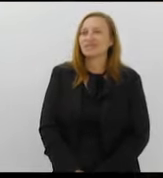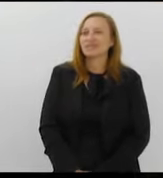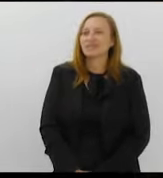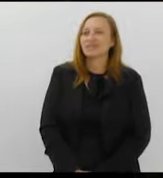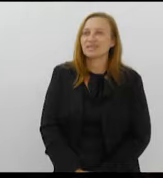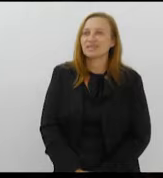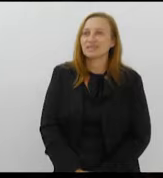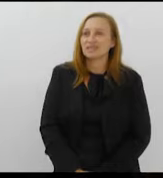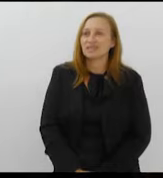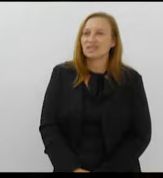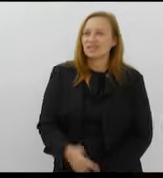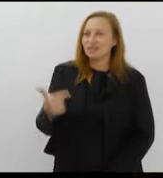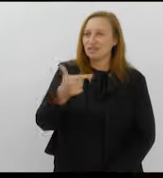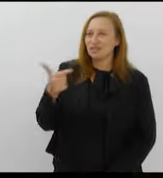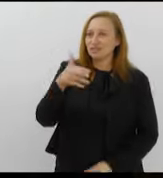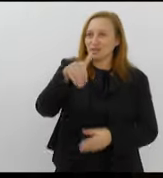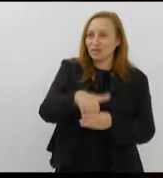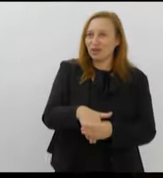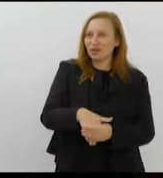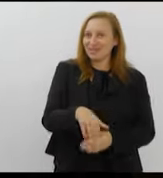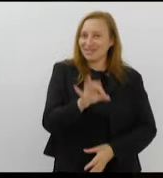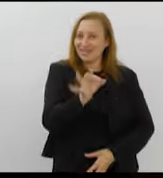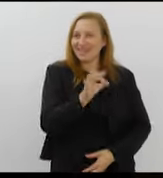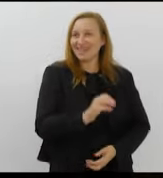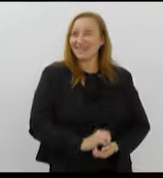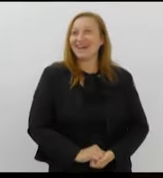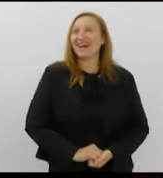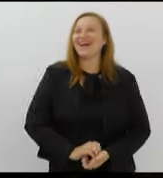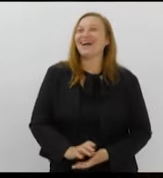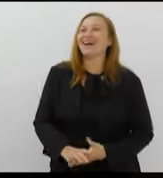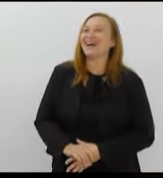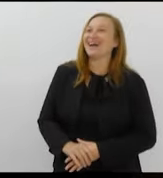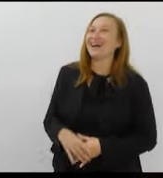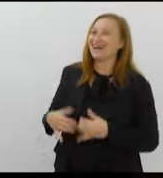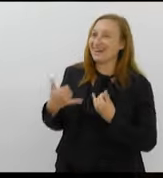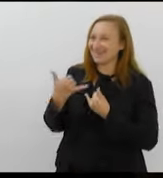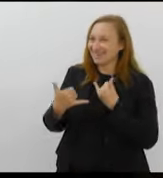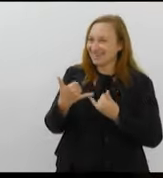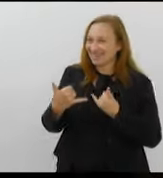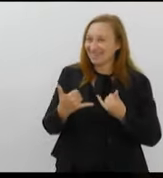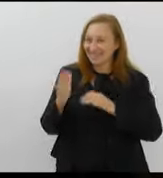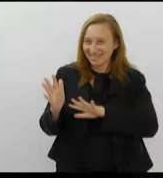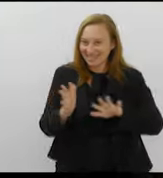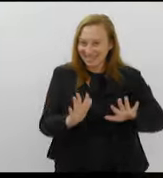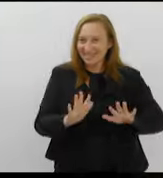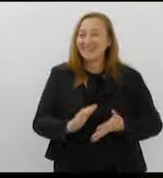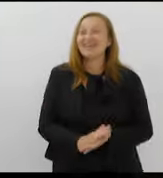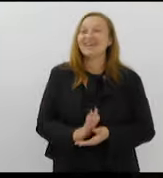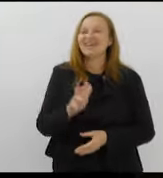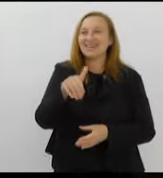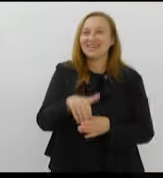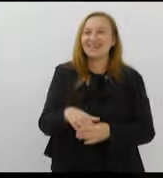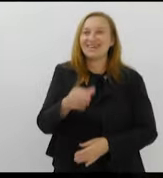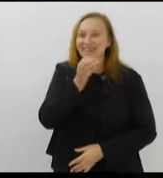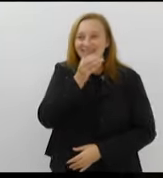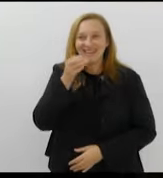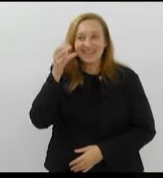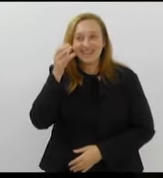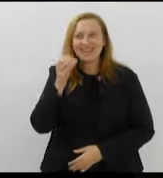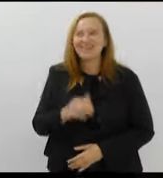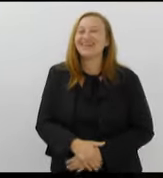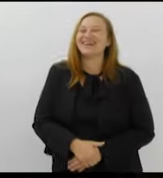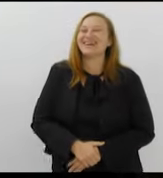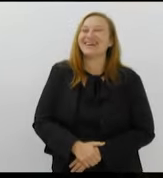Voto 22, Bolsonaro, vota e confirma. Tô brincando, né? Só para dar... Tava muito pesado o plenário. Voto na Célia Jordão e